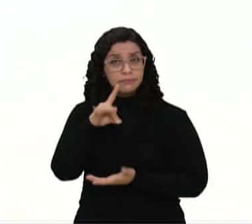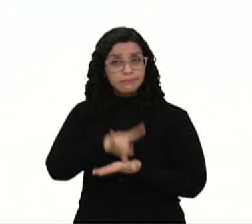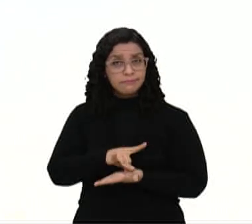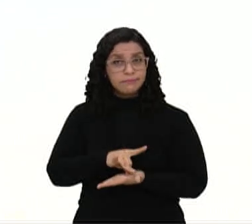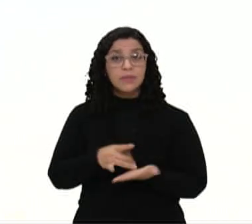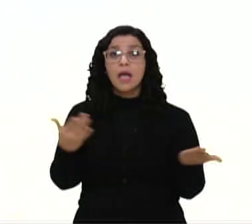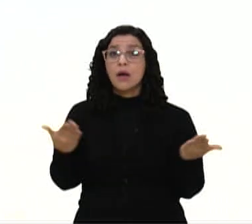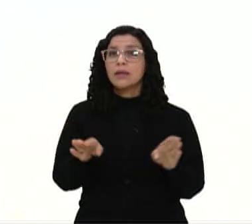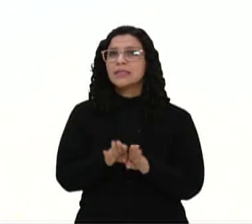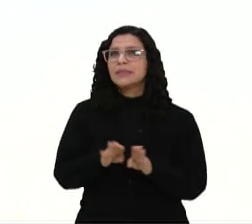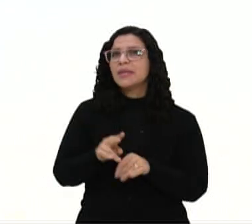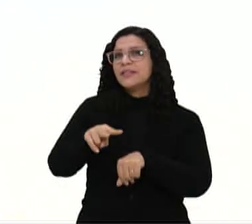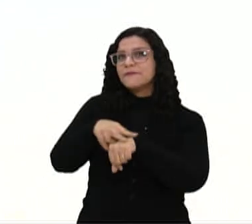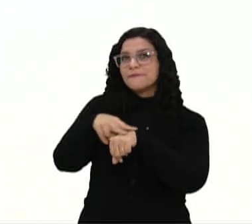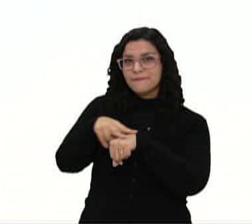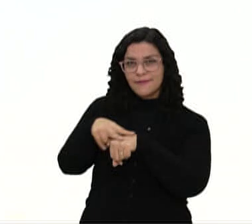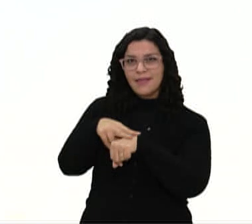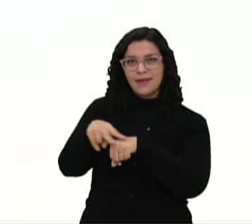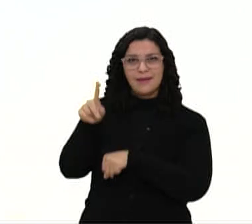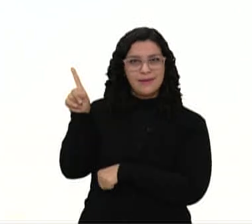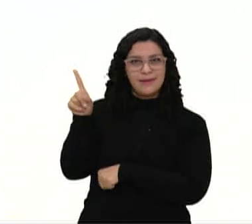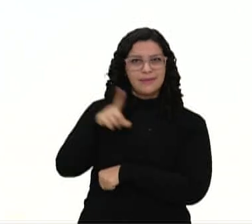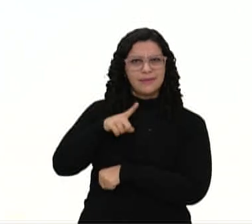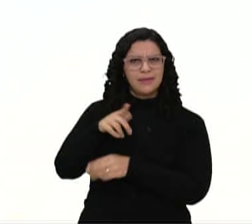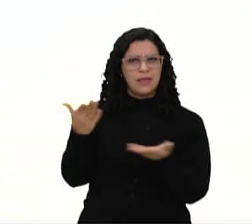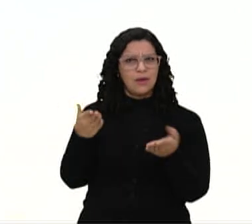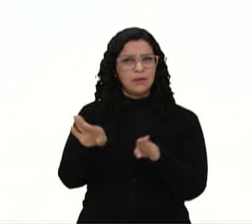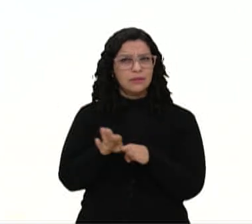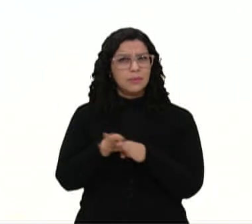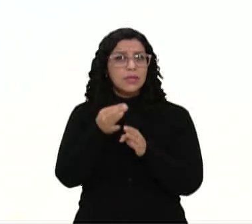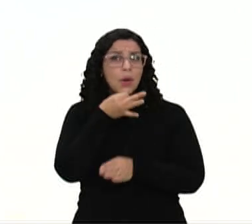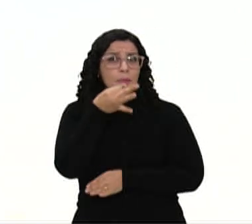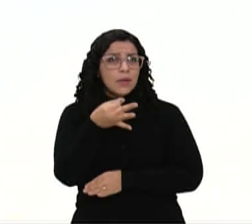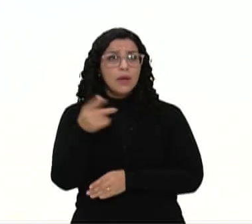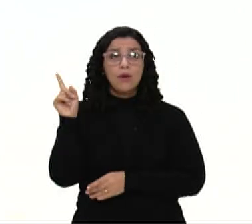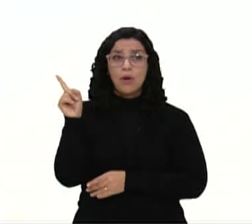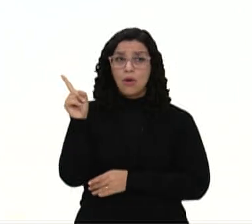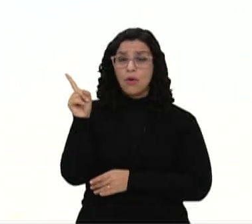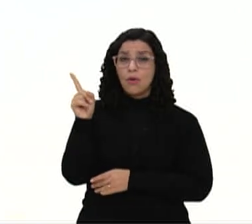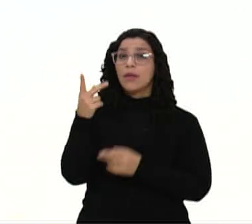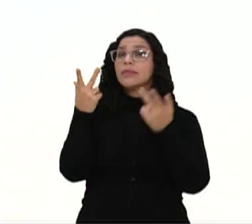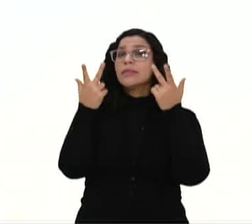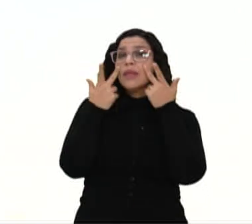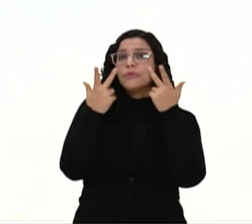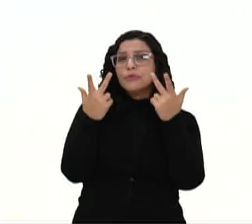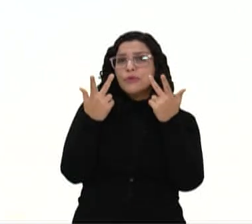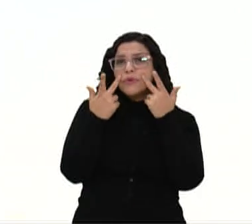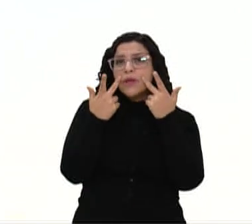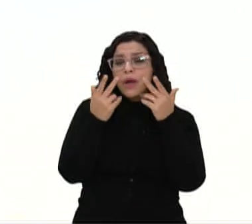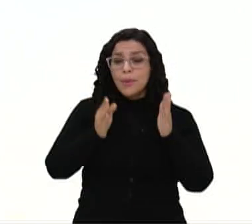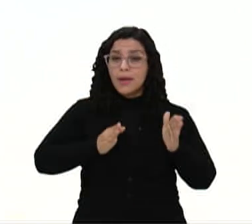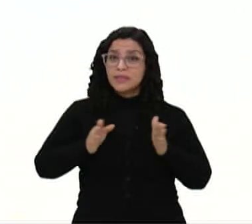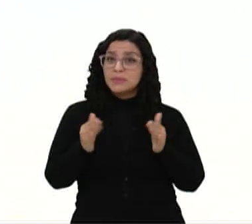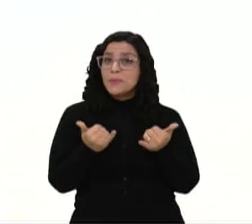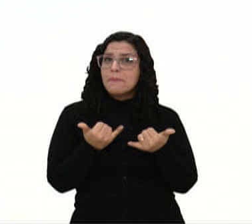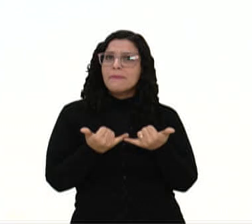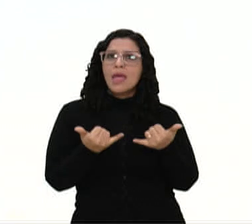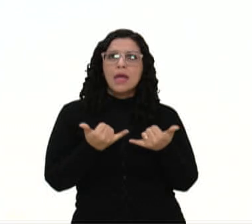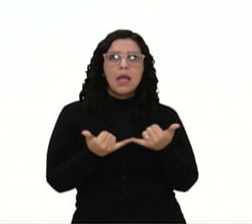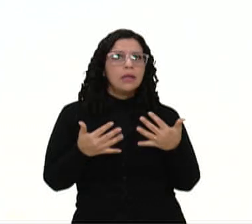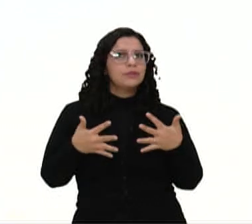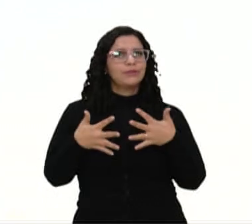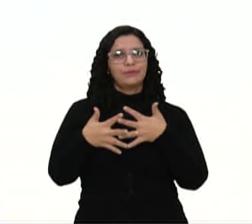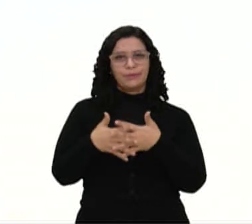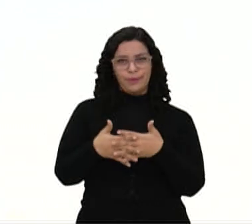acontecendo. Já o que temos em verde na sequência é uma opinião da autora. É natural que este te pareça